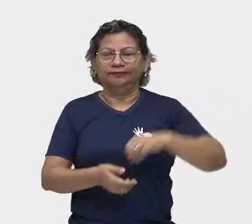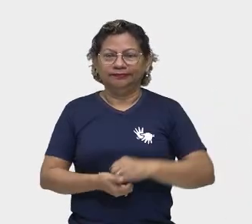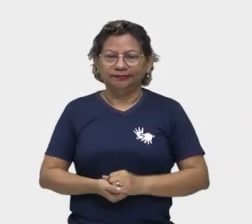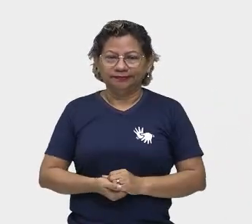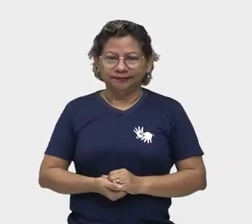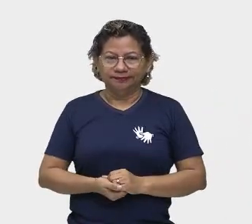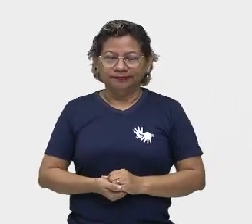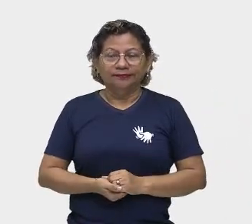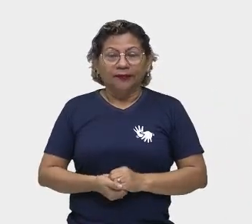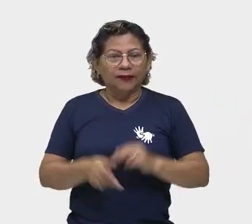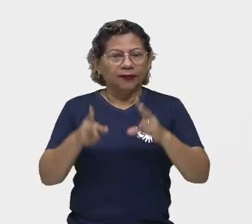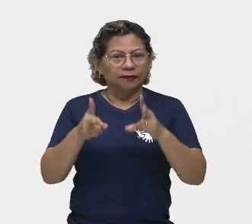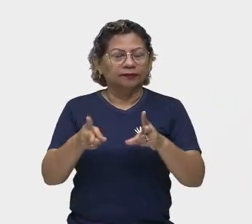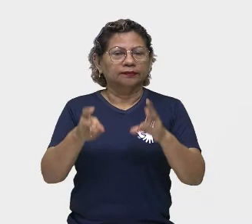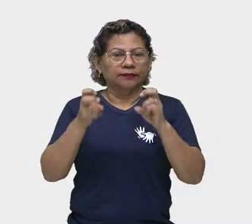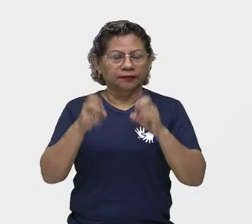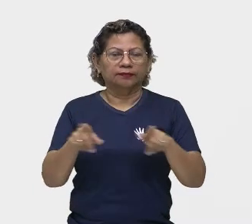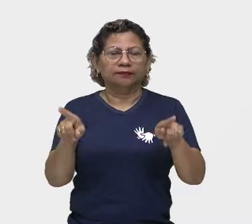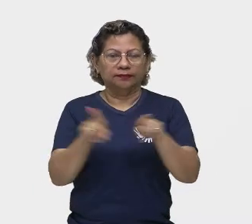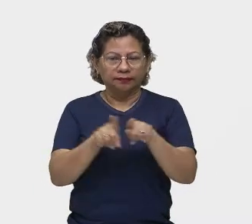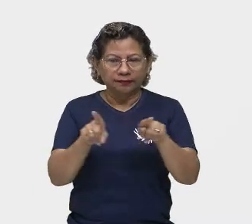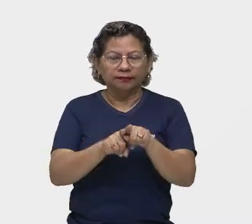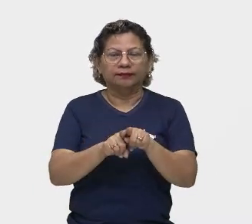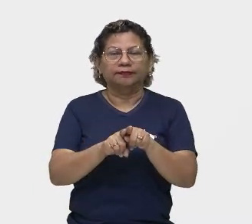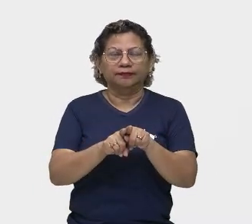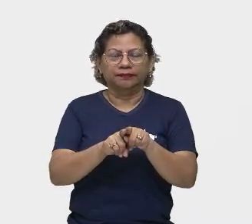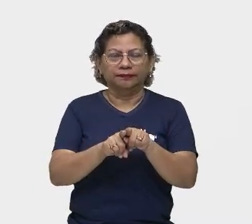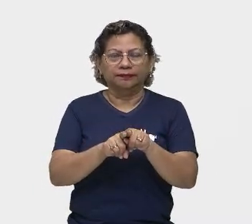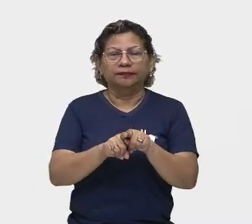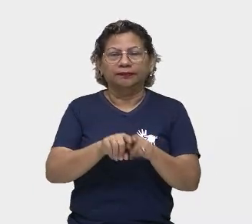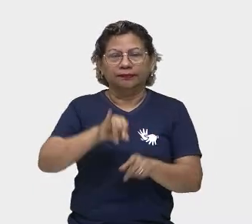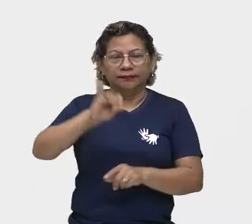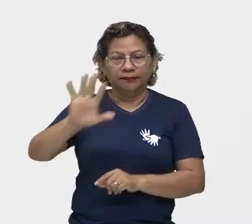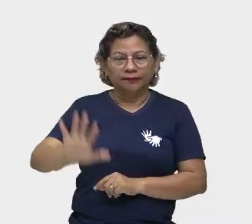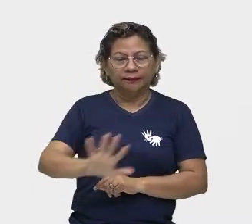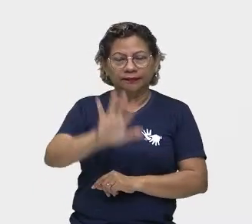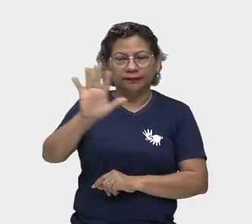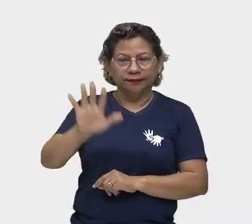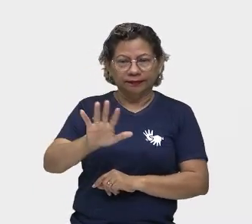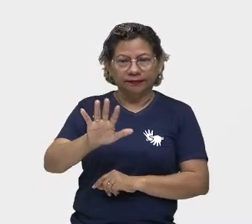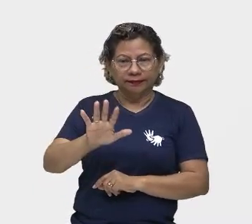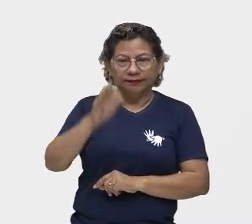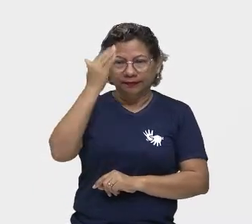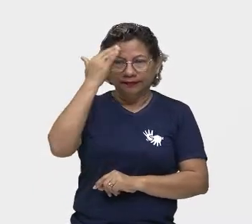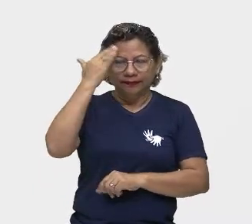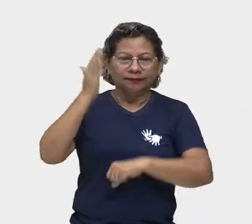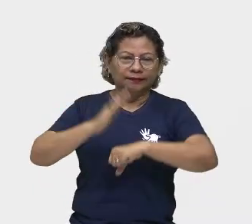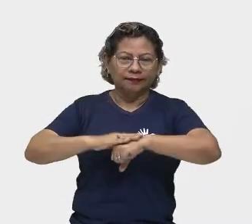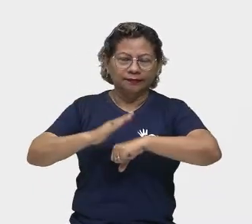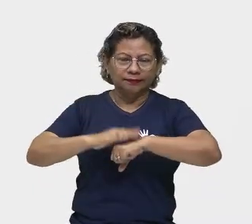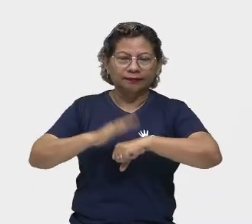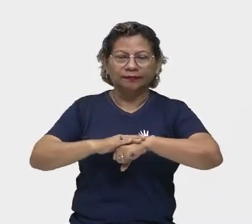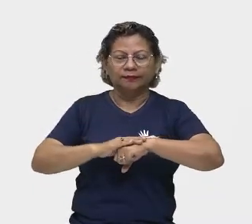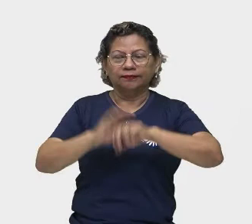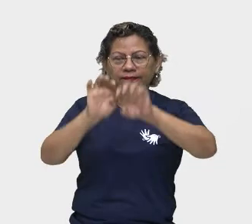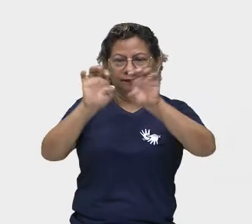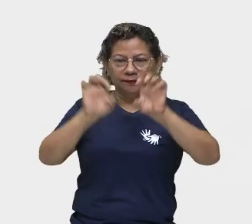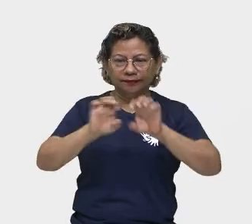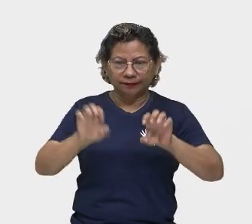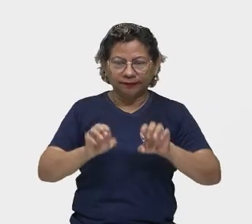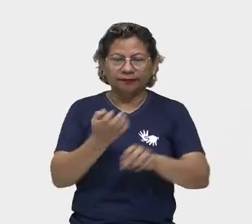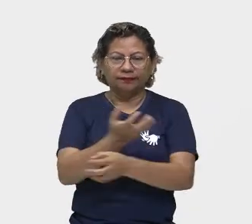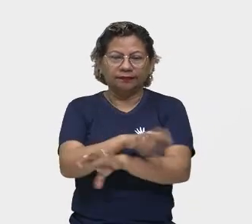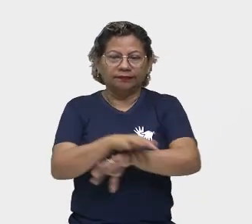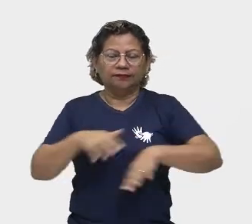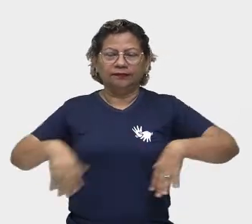Oi e aí a gente vai observar aqui uma outra animação que vai mostrar para gente né Essa estrutura esse